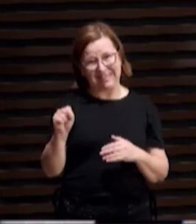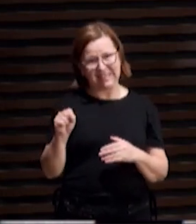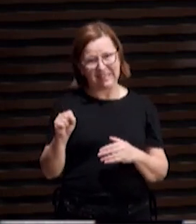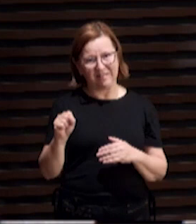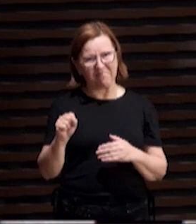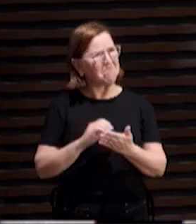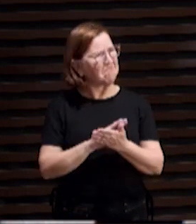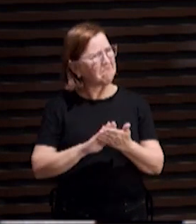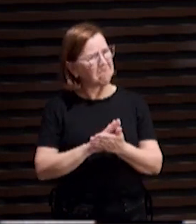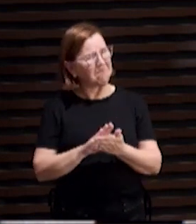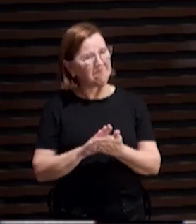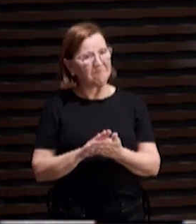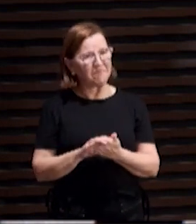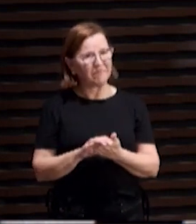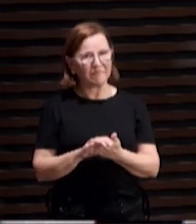Nada mais.